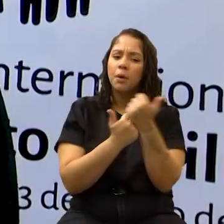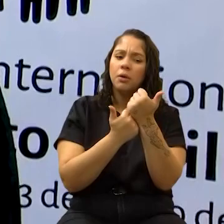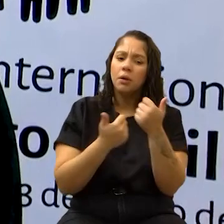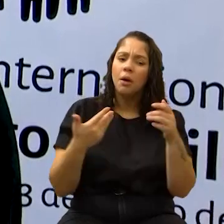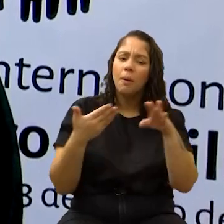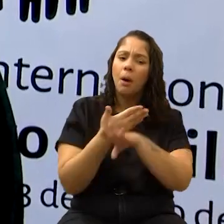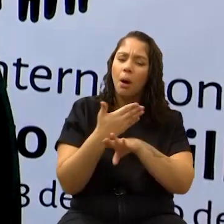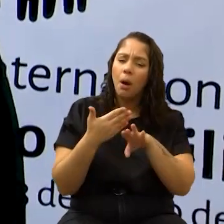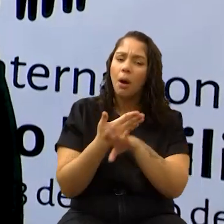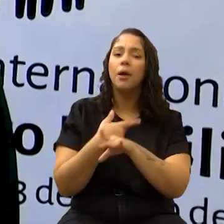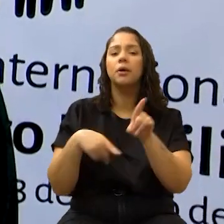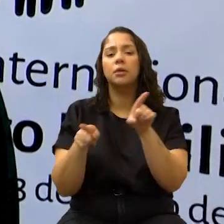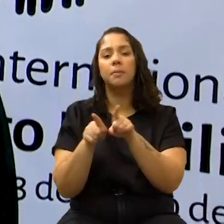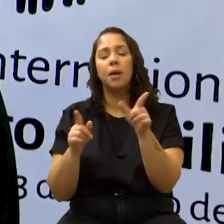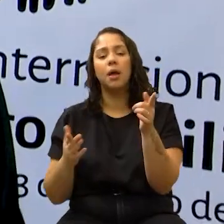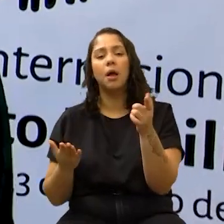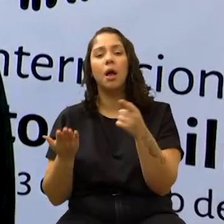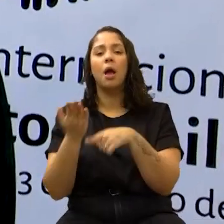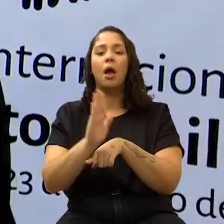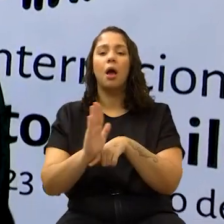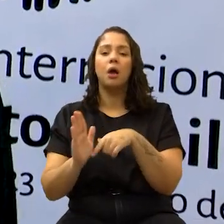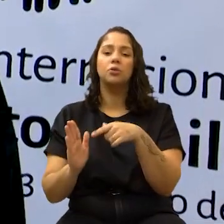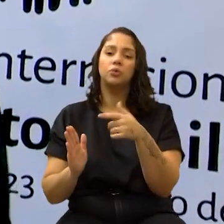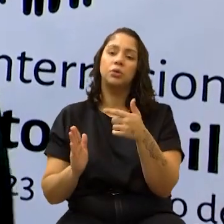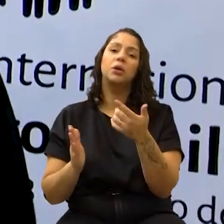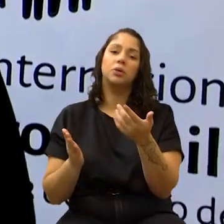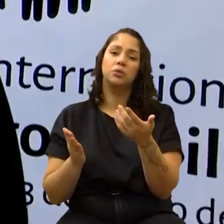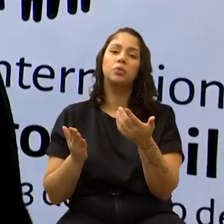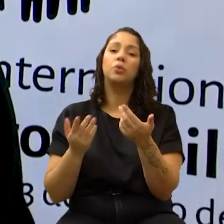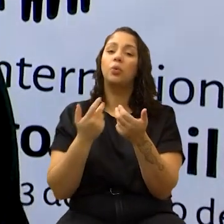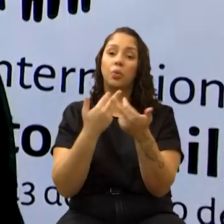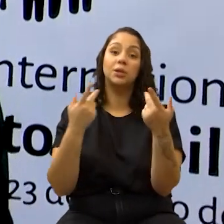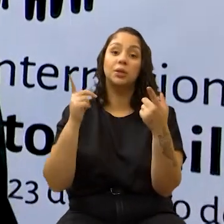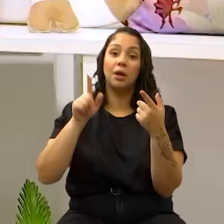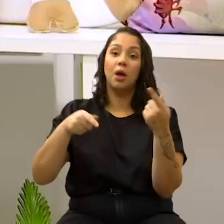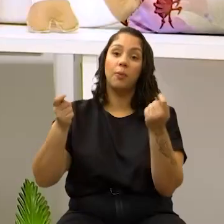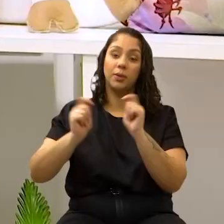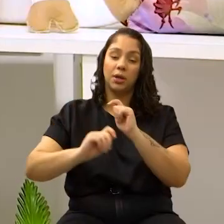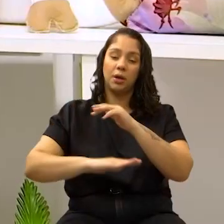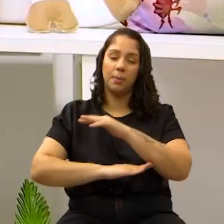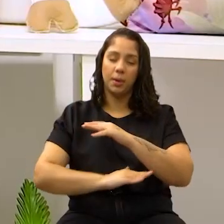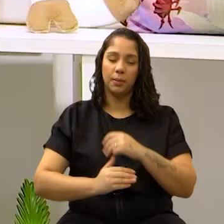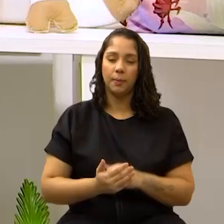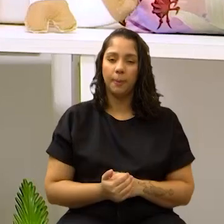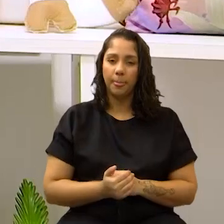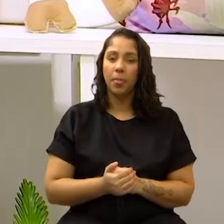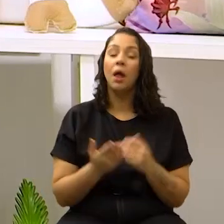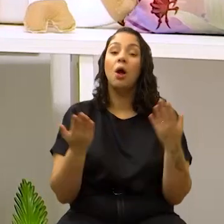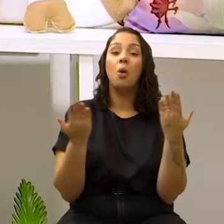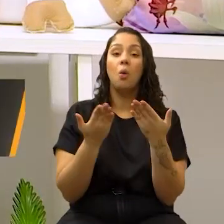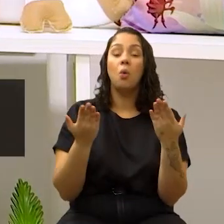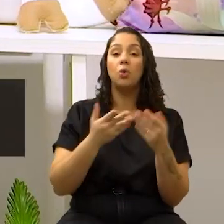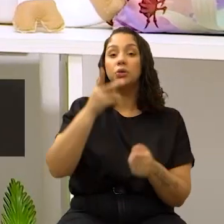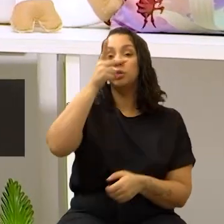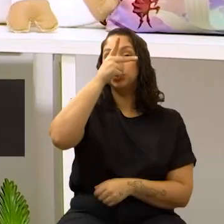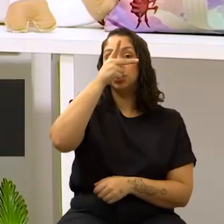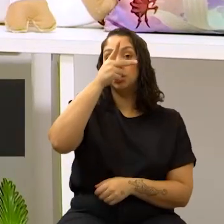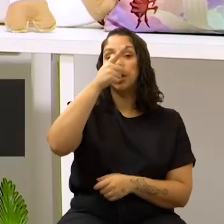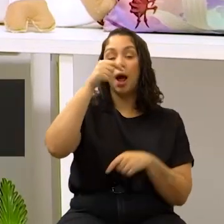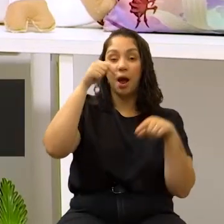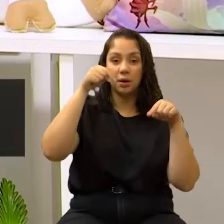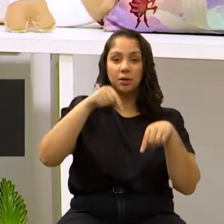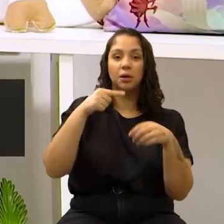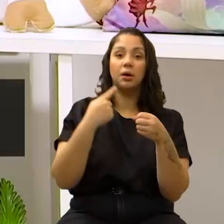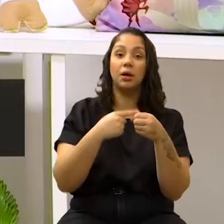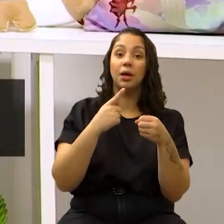presente, apoiando, participando e contribuindo naquilo que for da sua competência. Hoje, o município conta com dois